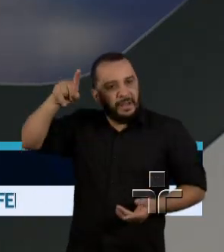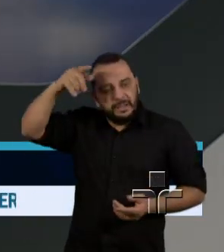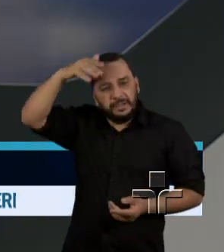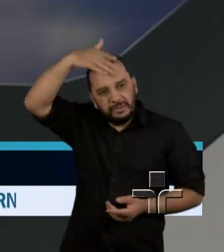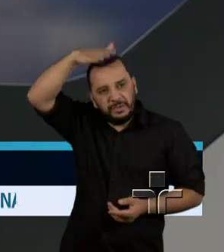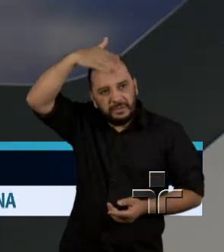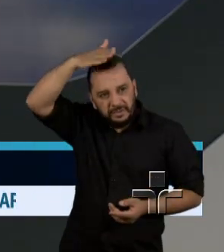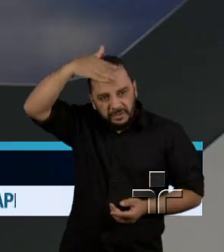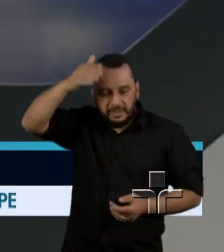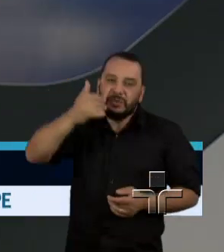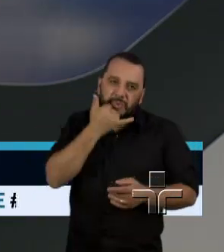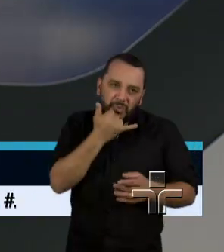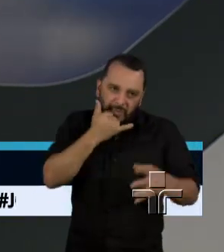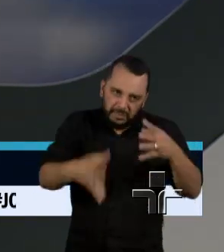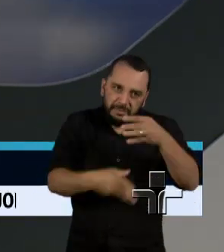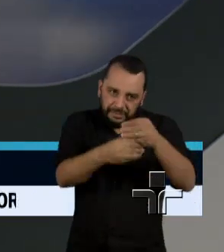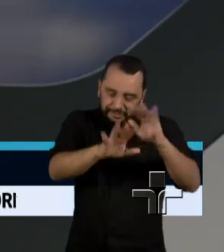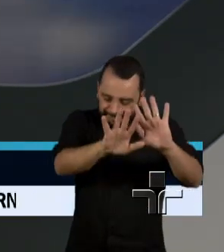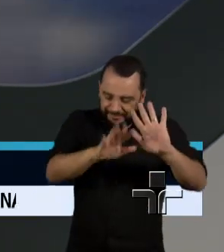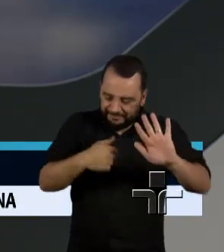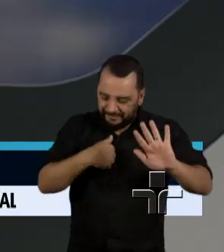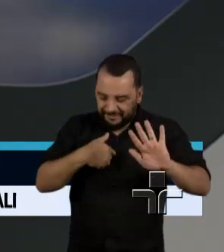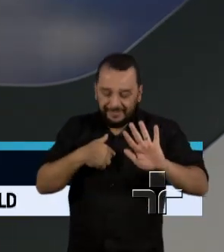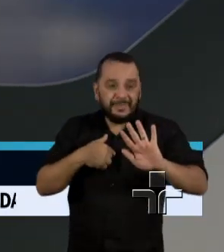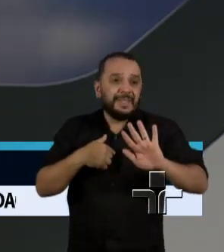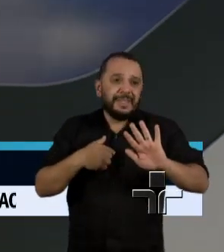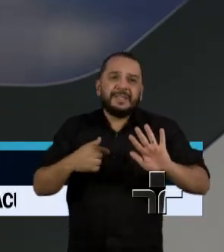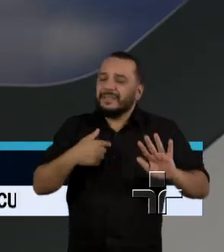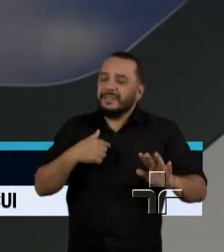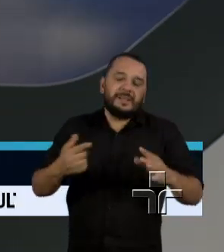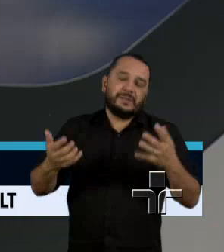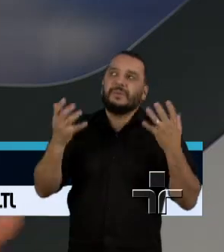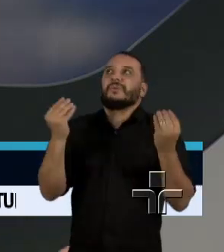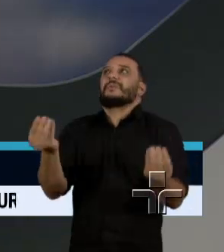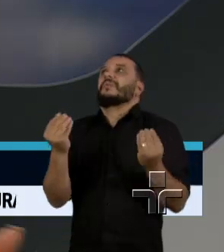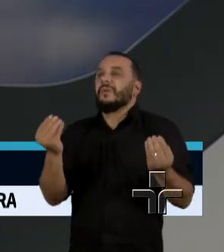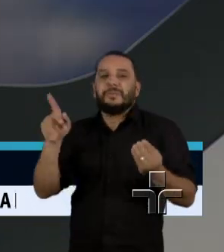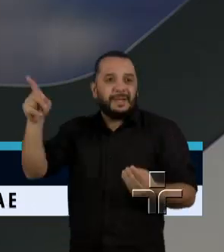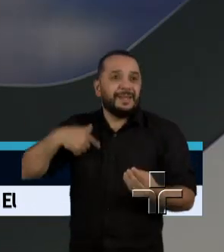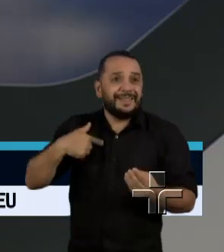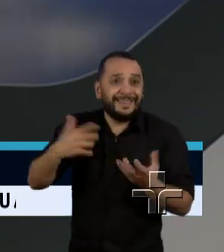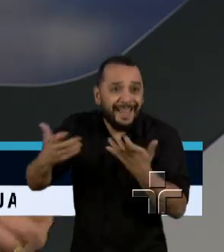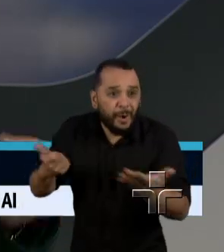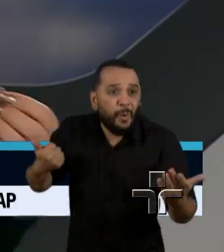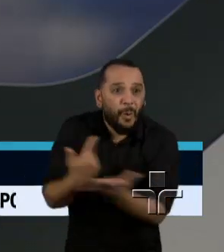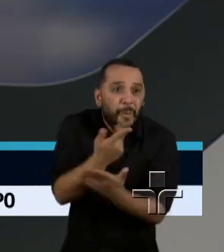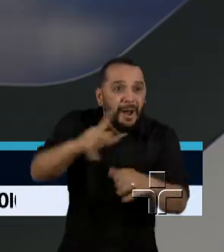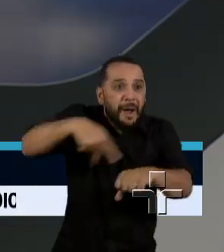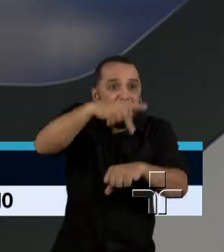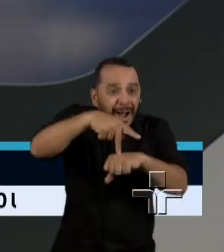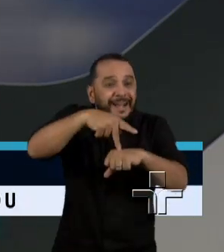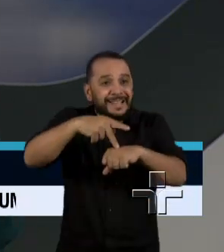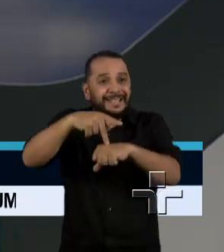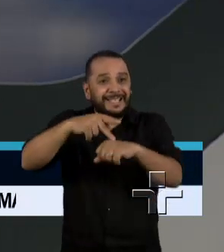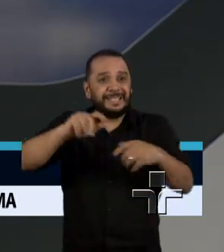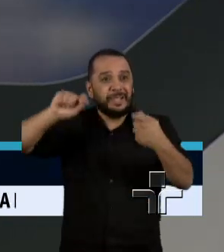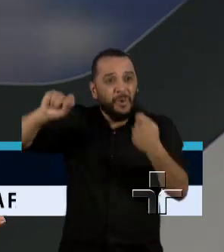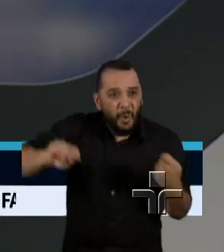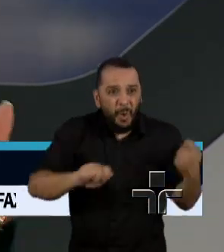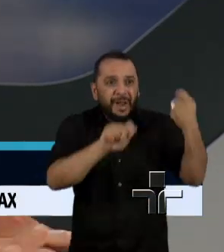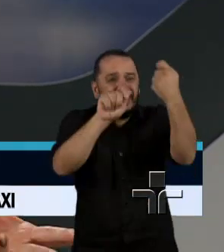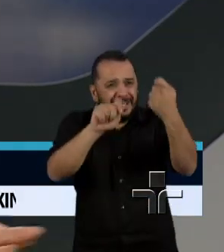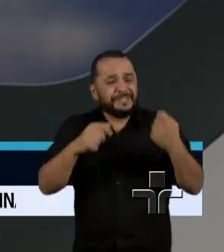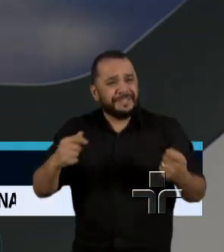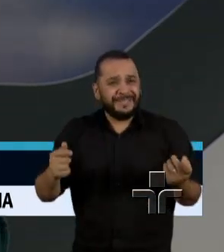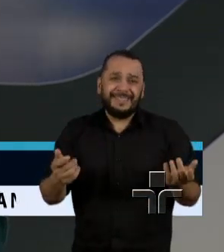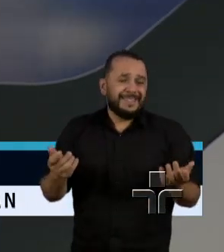desculpe esse posicionamento, mas é que não tem cabimento. O cara quer comprar a Groenlândia, ele não tem algo mais produtivo